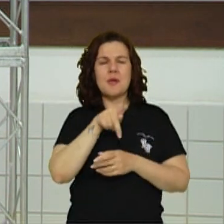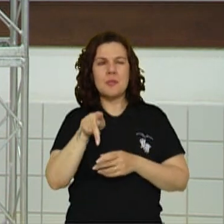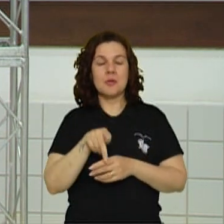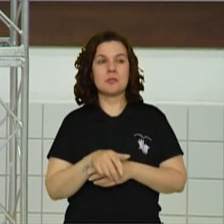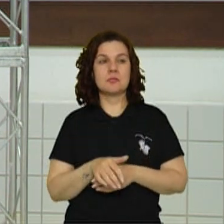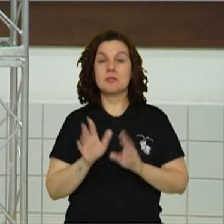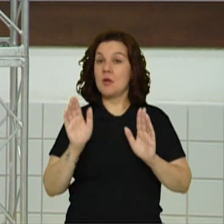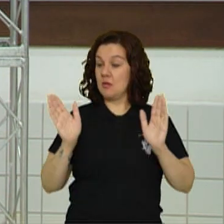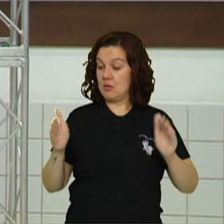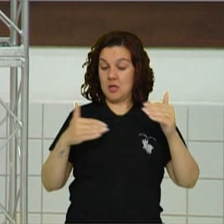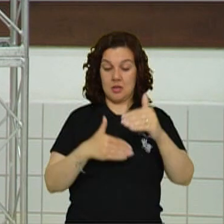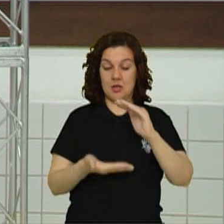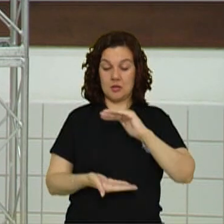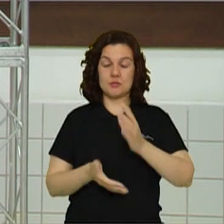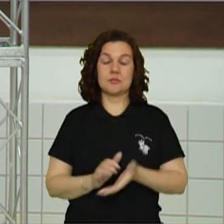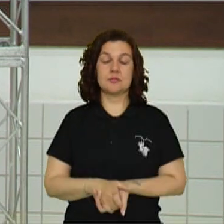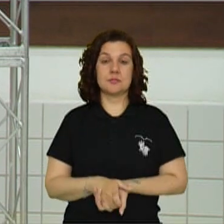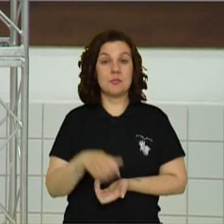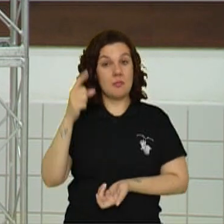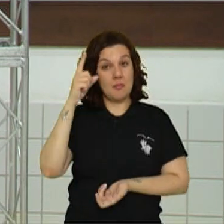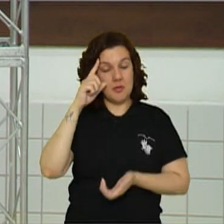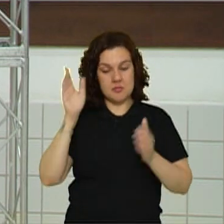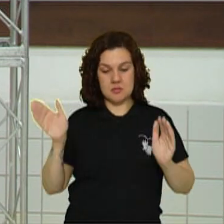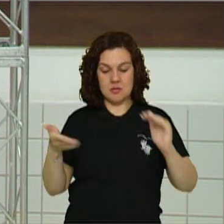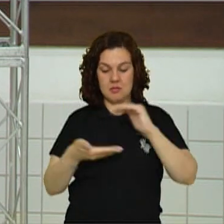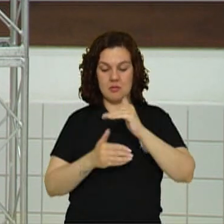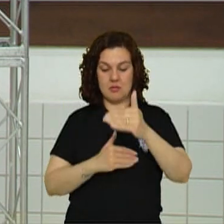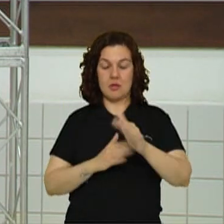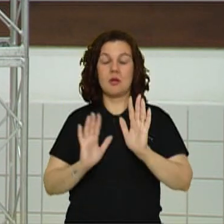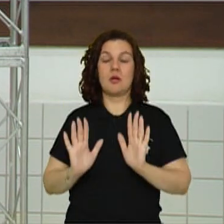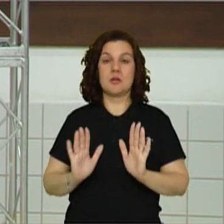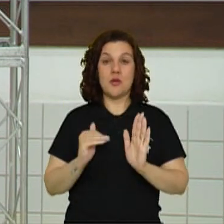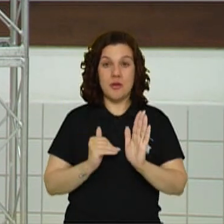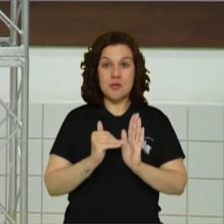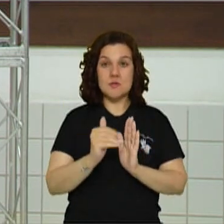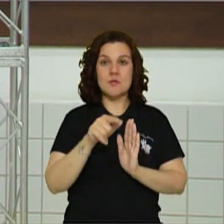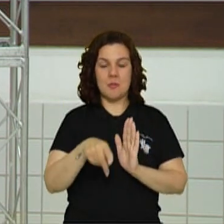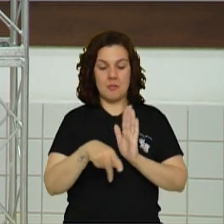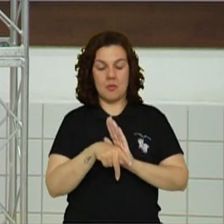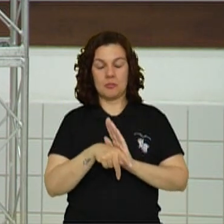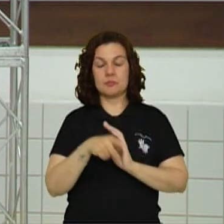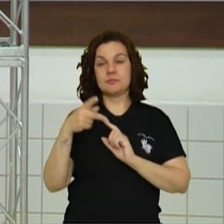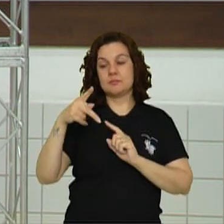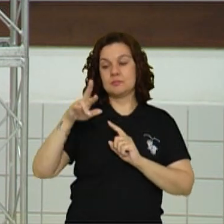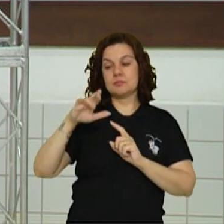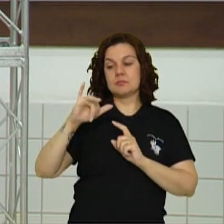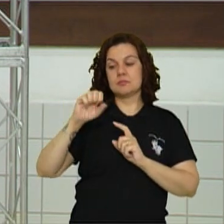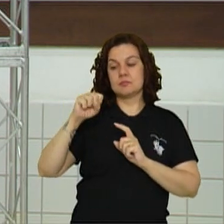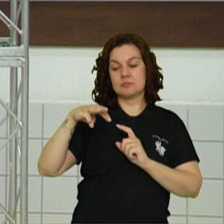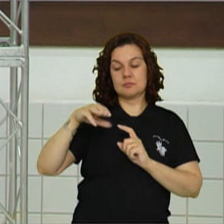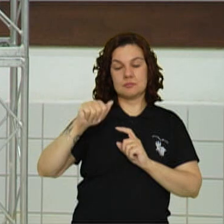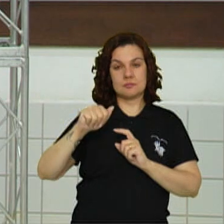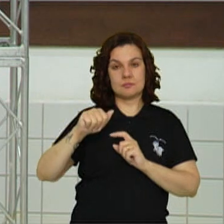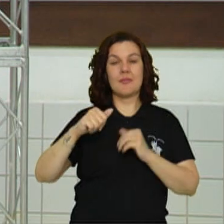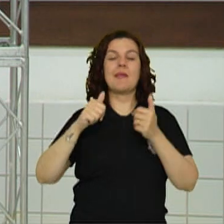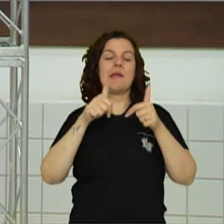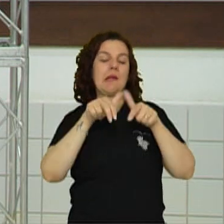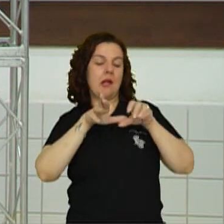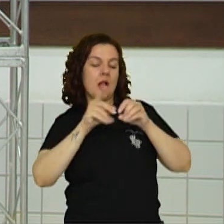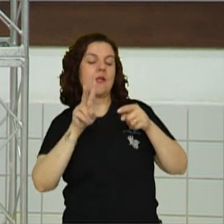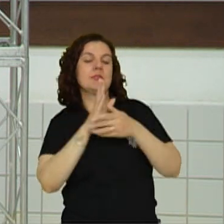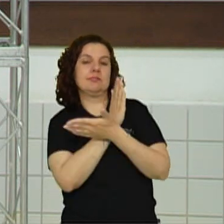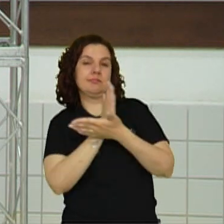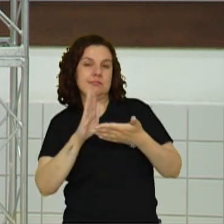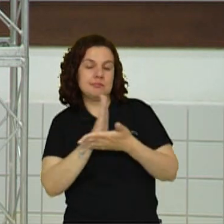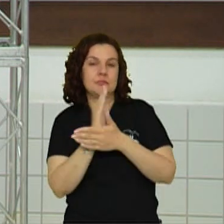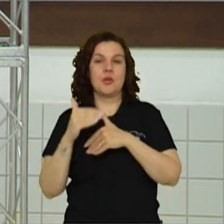É uma caixa, tá? Pensa numa caixa. Essa é a ideia do prisma. Claro que ela vai ter diferenças